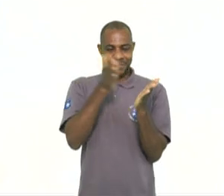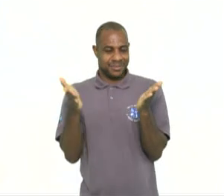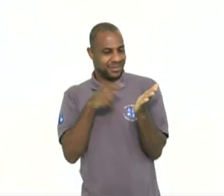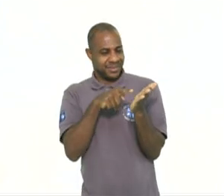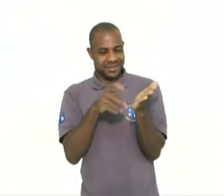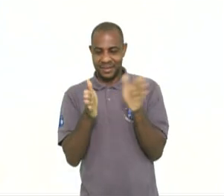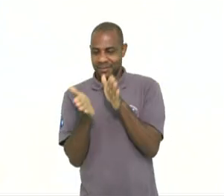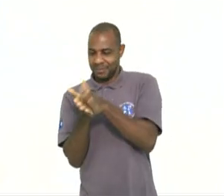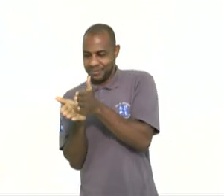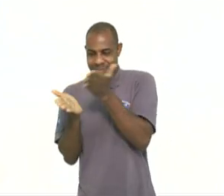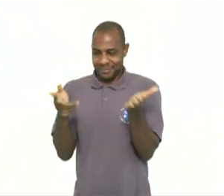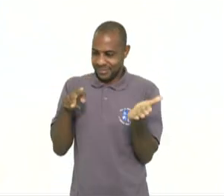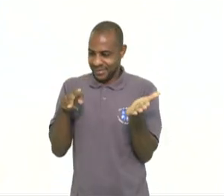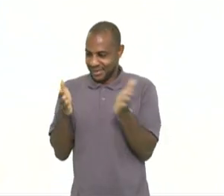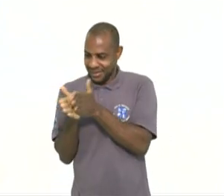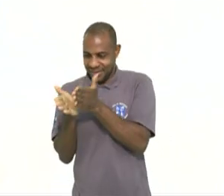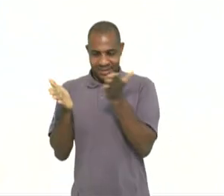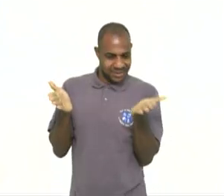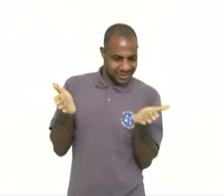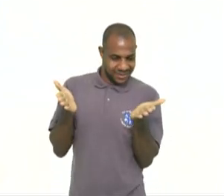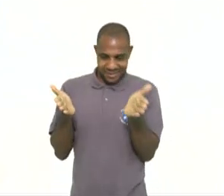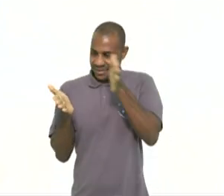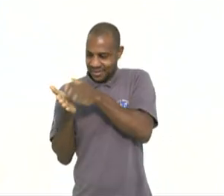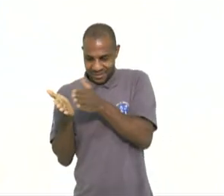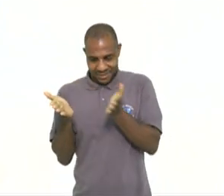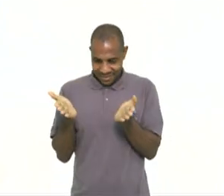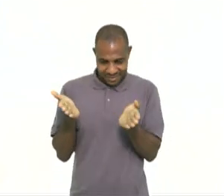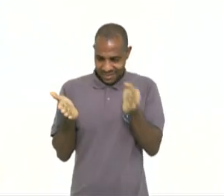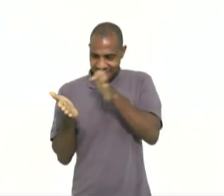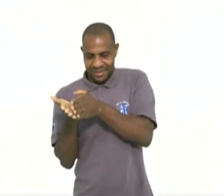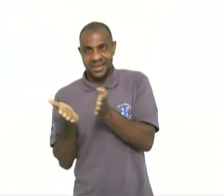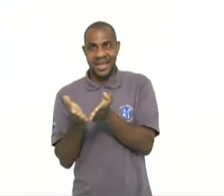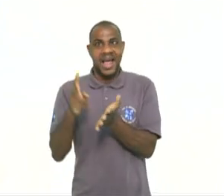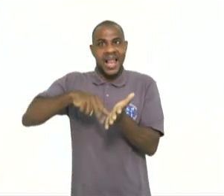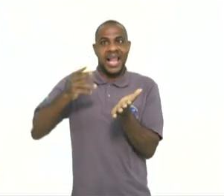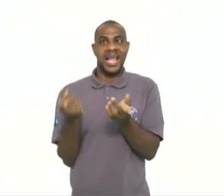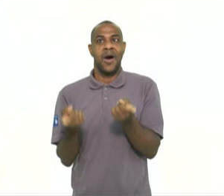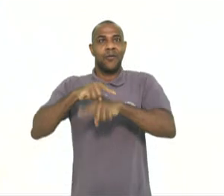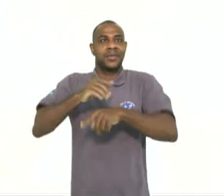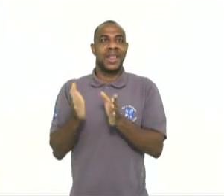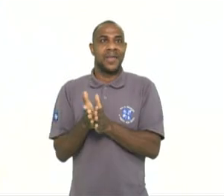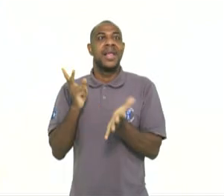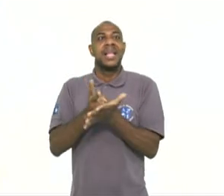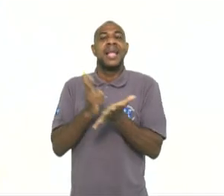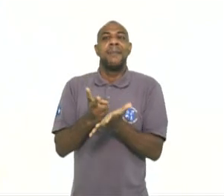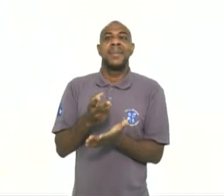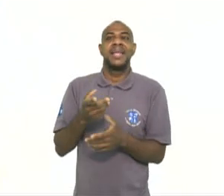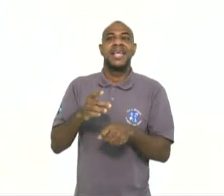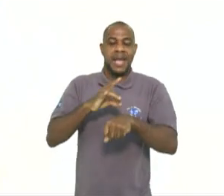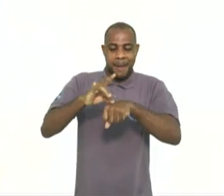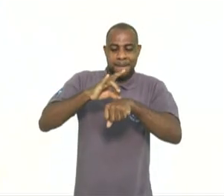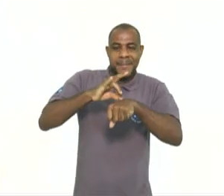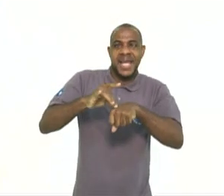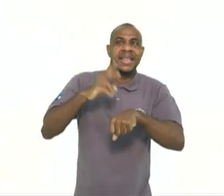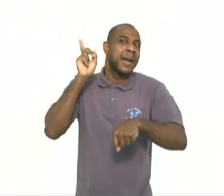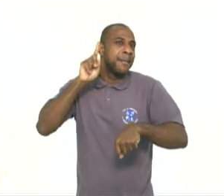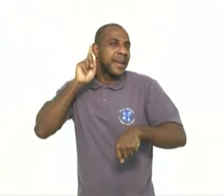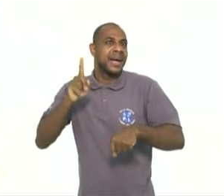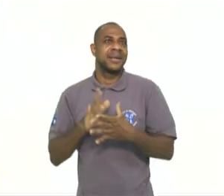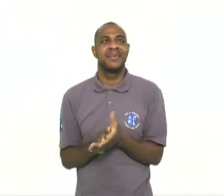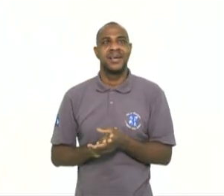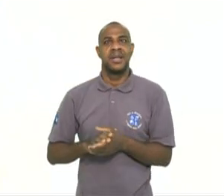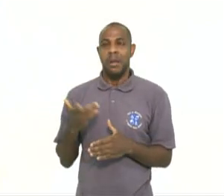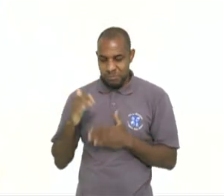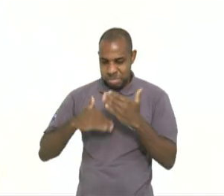daqui para cá você lê de lá para cá tele no sentido contrário ela sempre preta e branca né ela muito raramente a